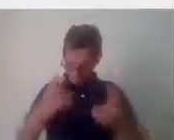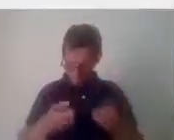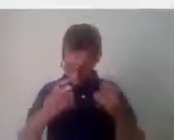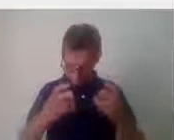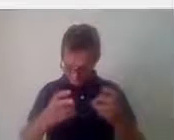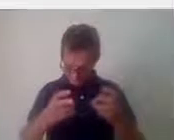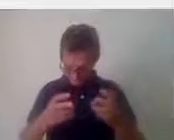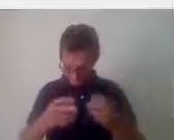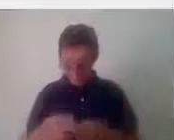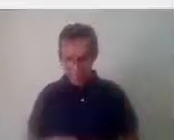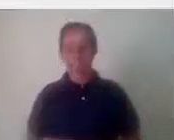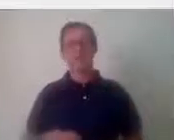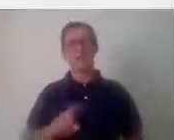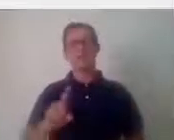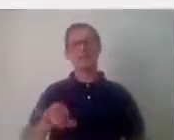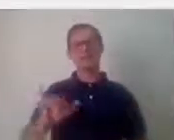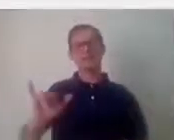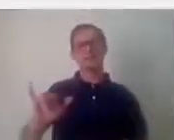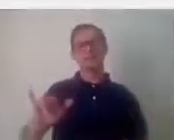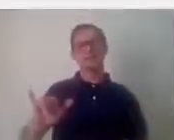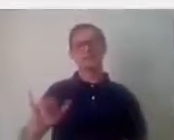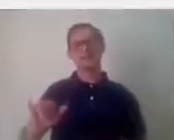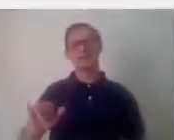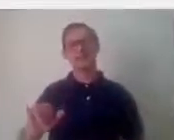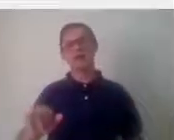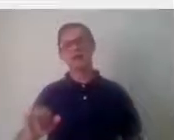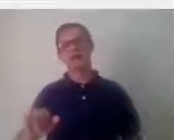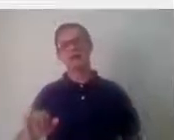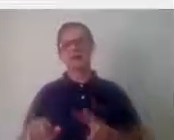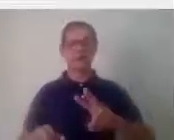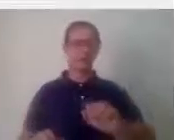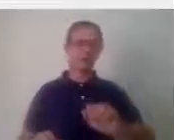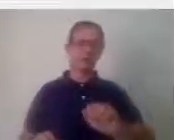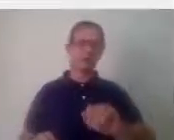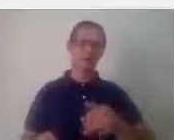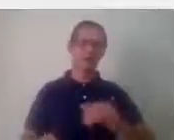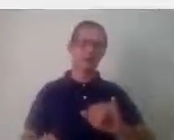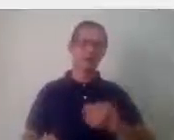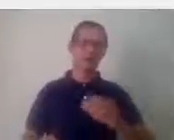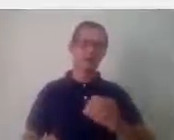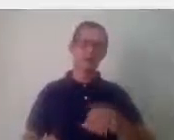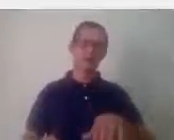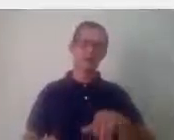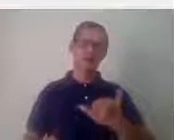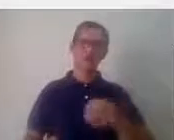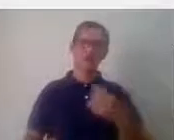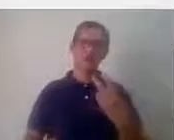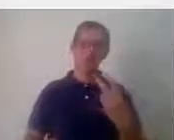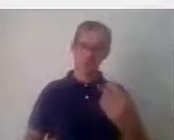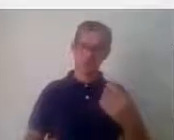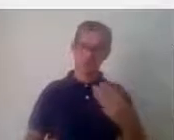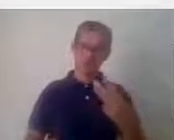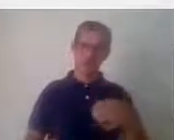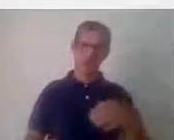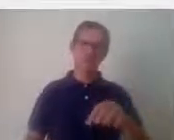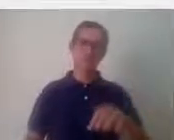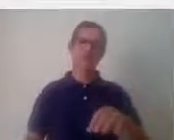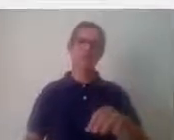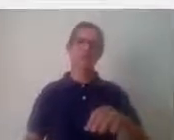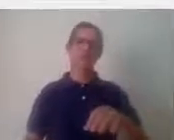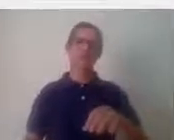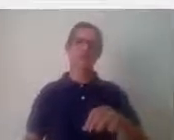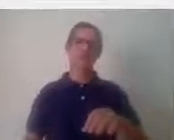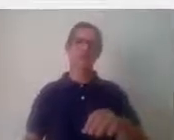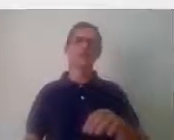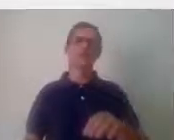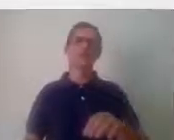ó, dy, essa é a variação de y, ó, 2 a 3. Dx, essa é a variação